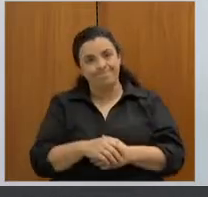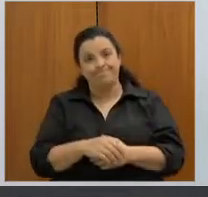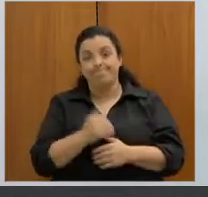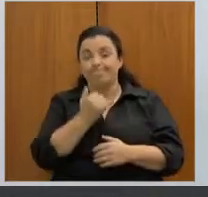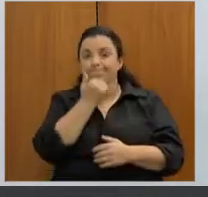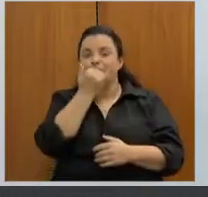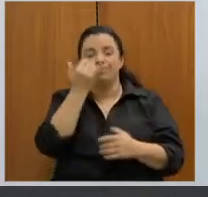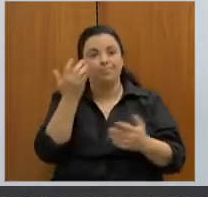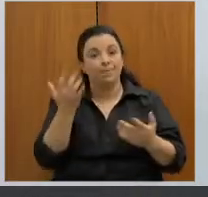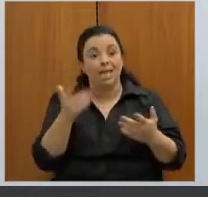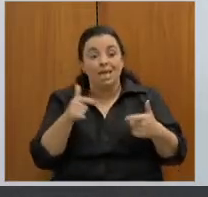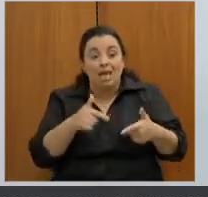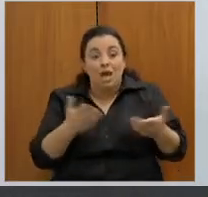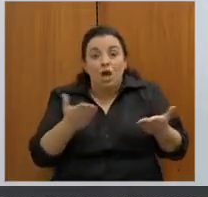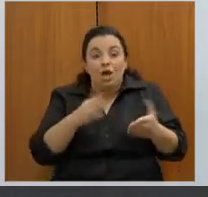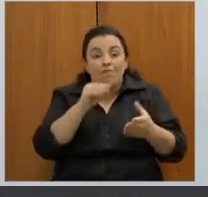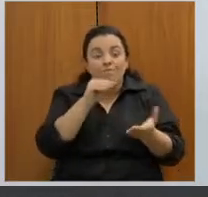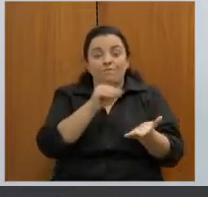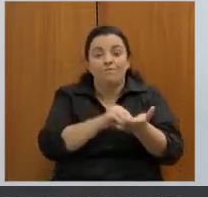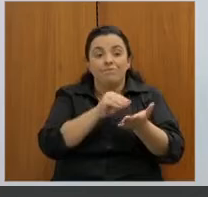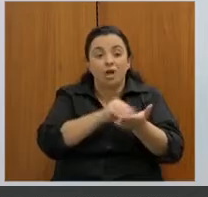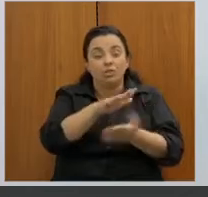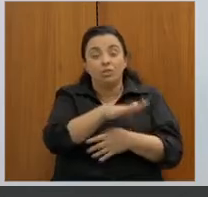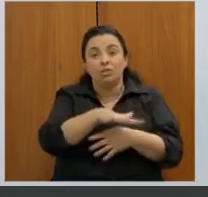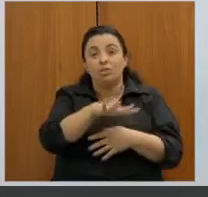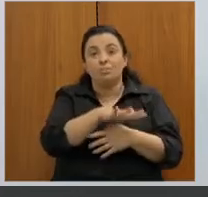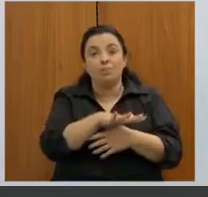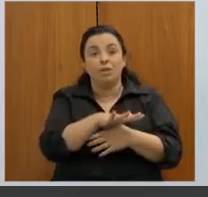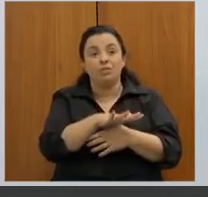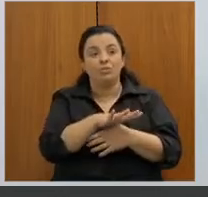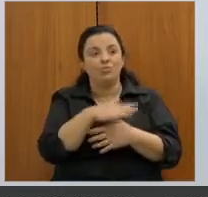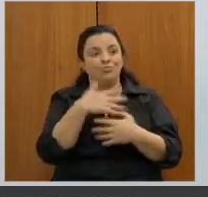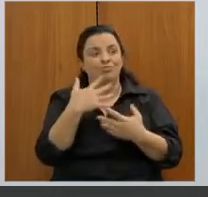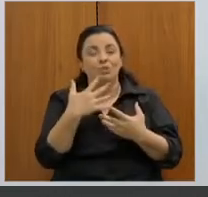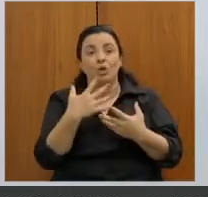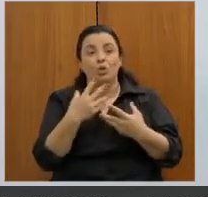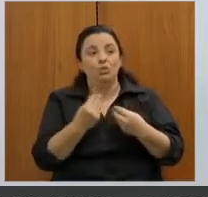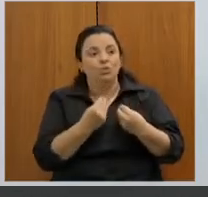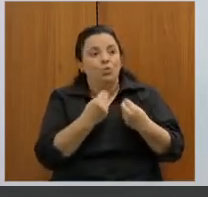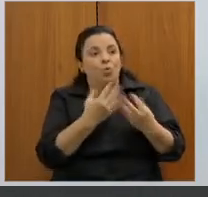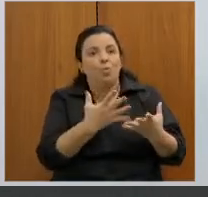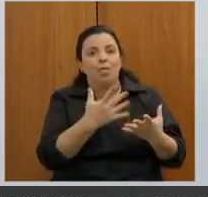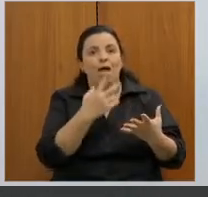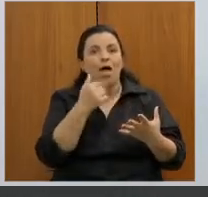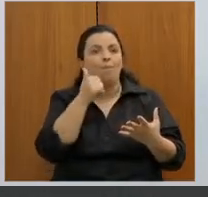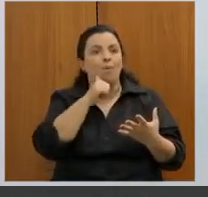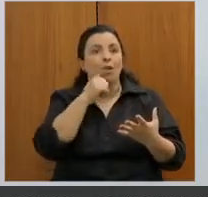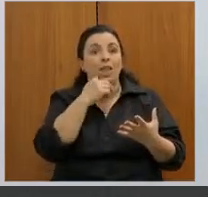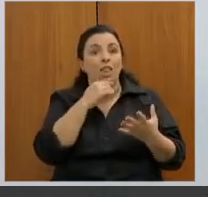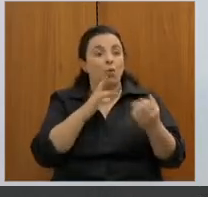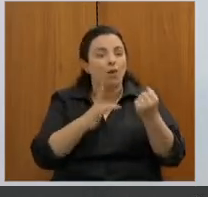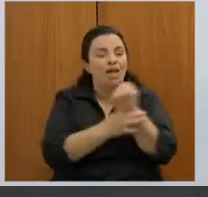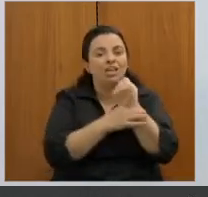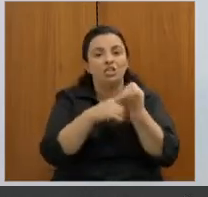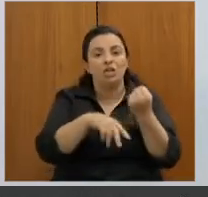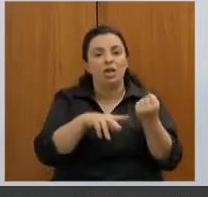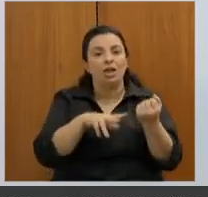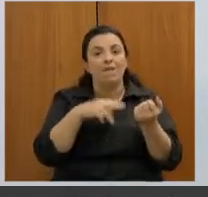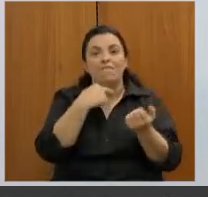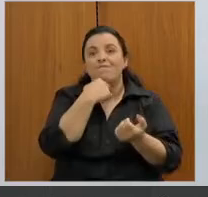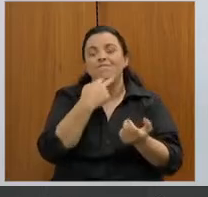É não permite que as mulheres tenham fala e essas falas são tão importantes né